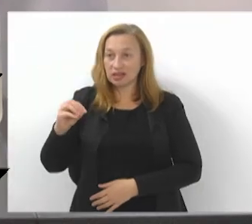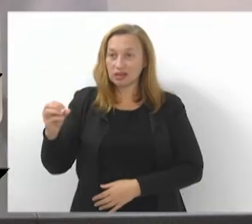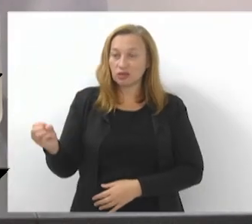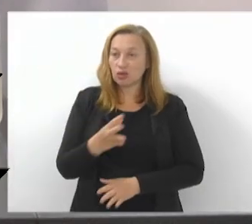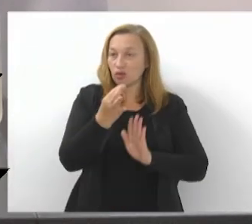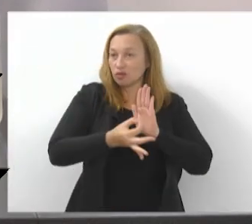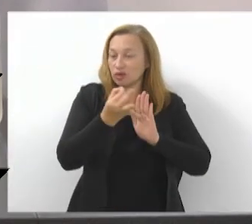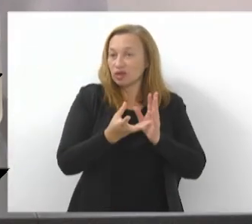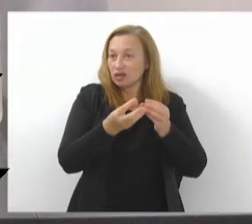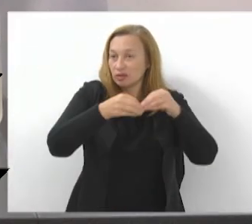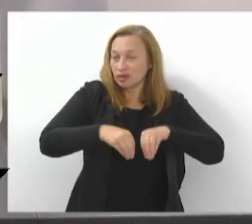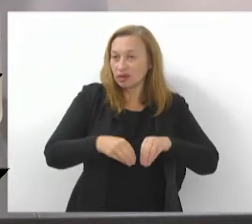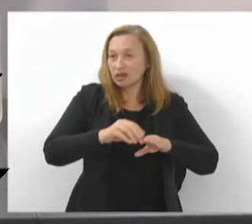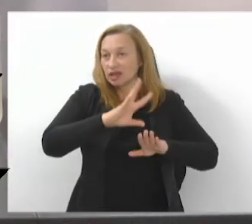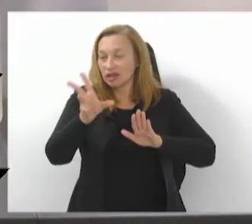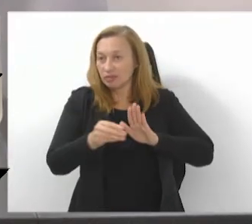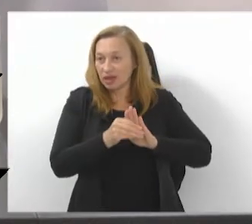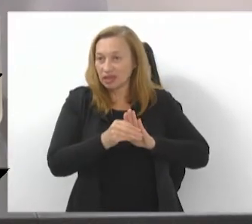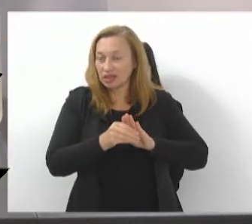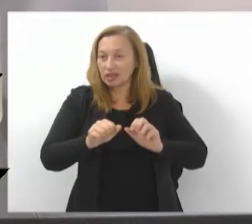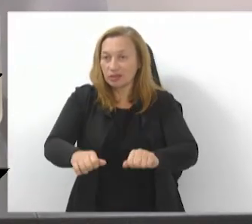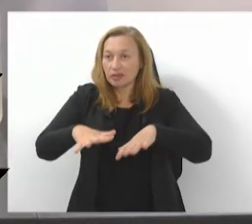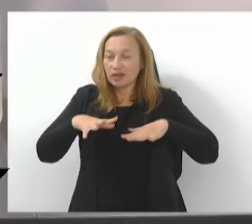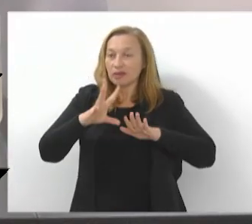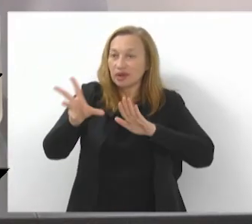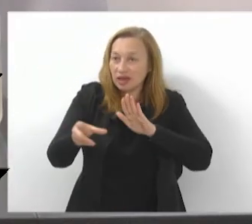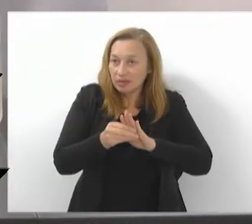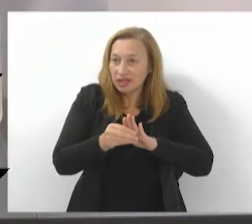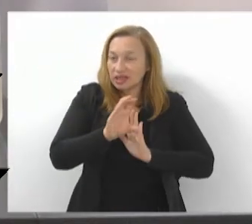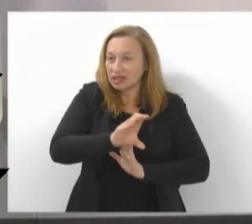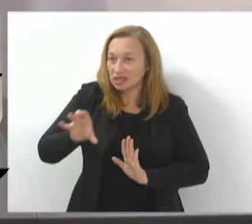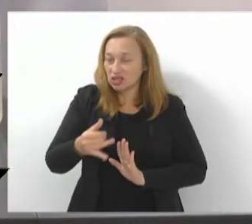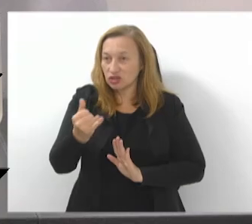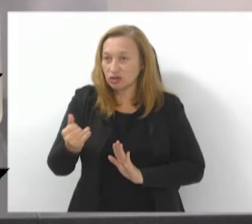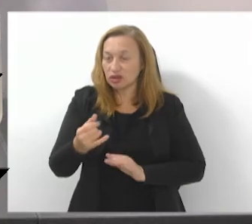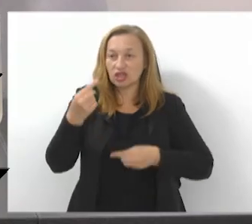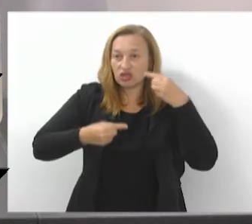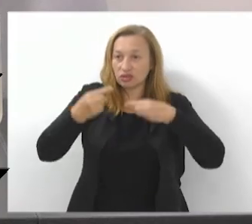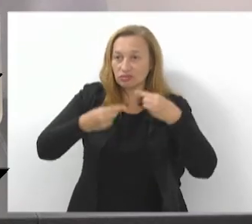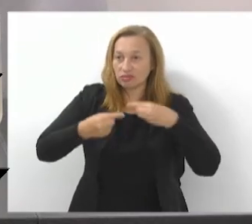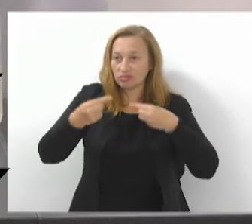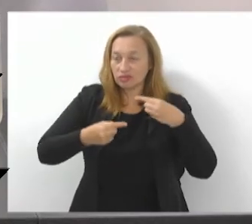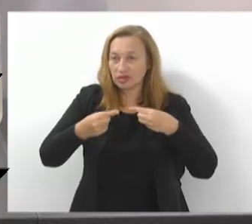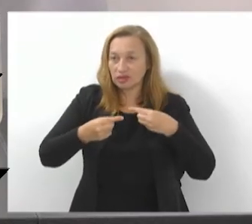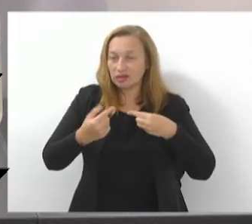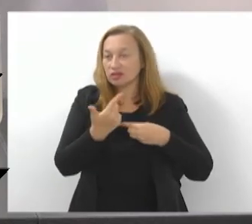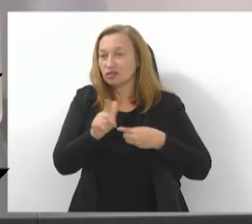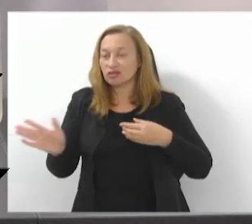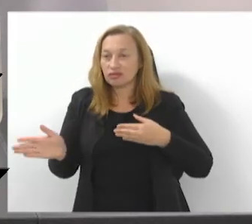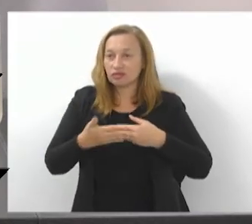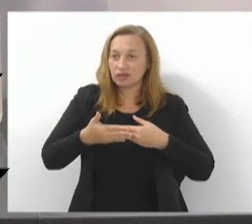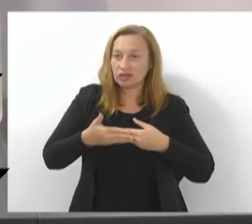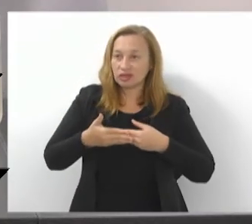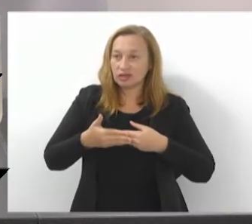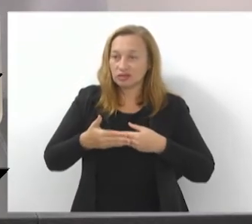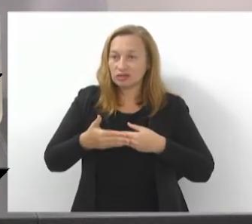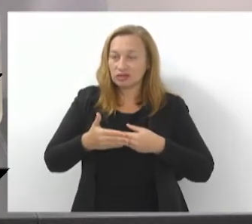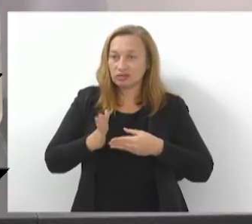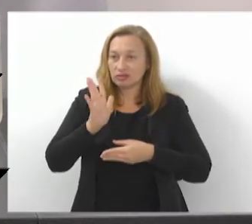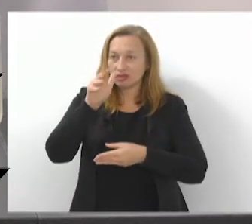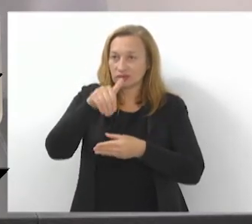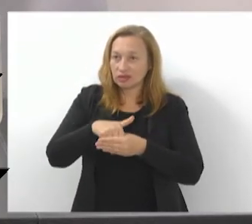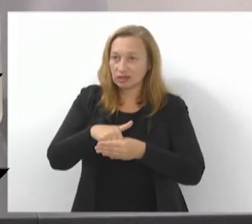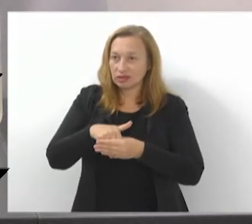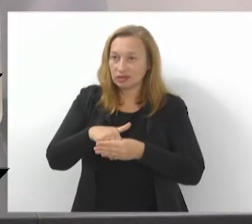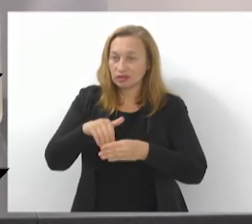parecer é prejudicado à emenda de plenário pela emenda da CCJ. Em discussão. Não havendo quem queira discutir, encerrada a